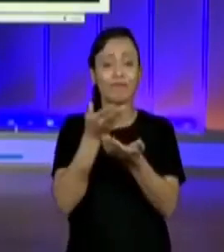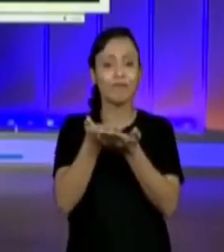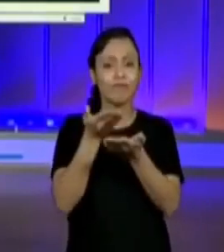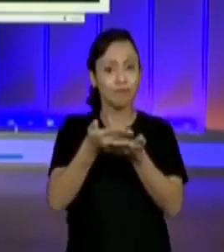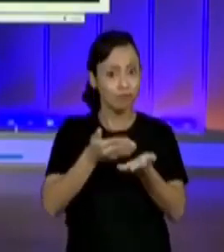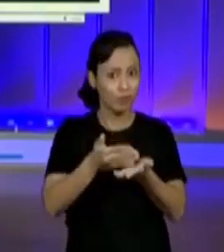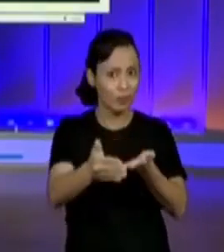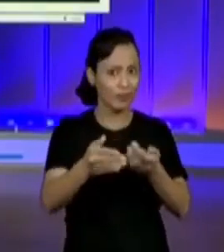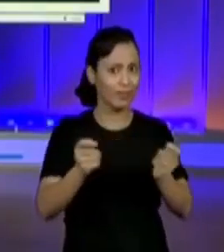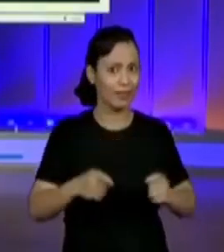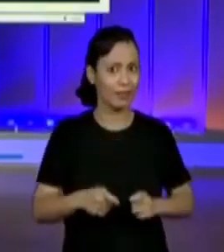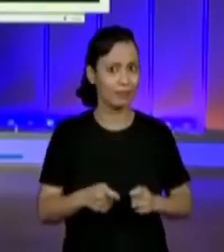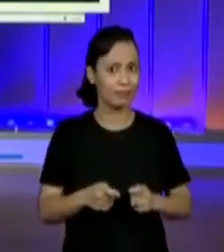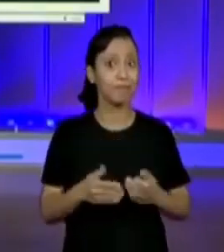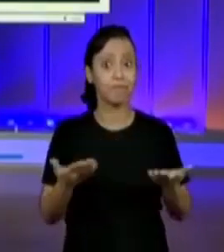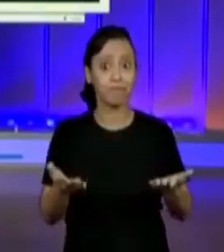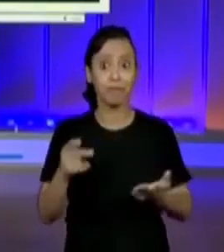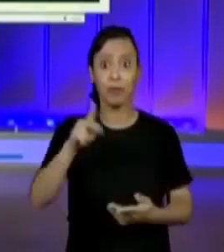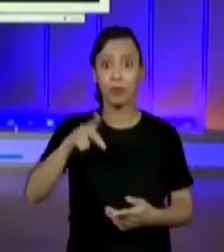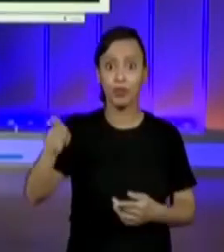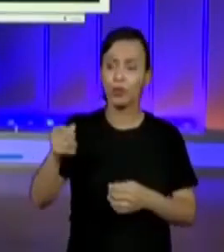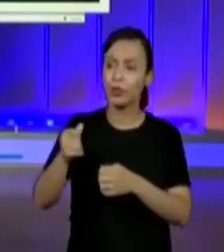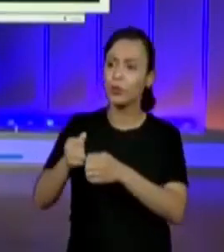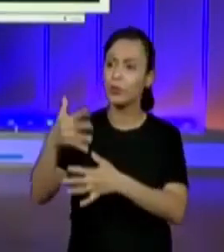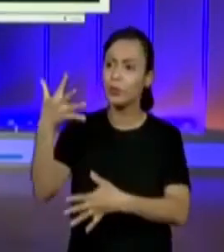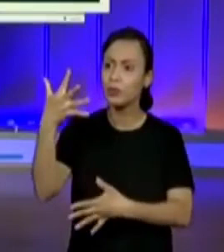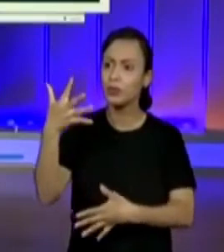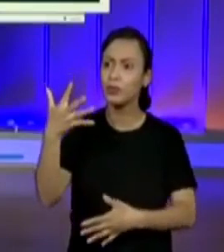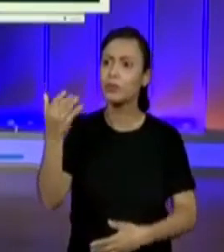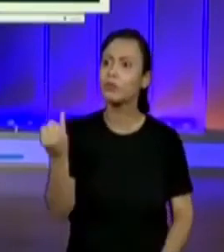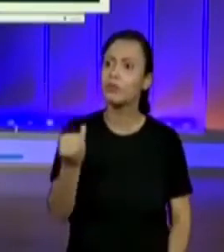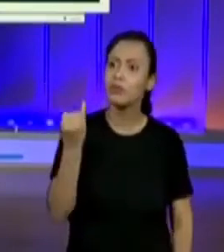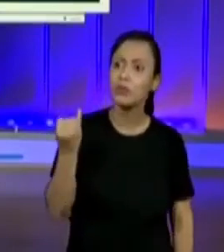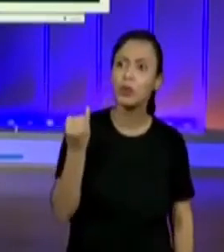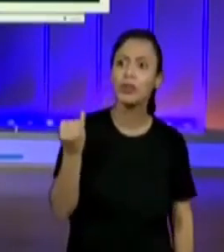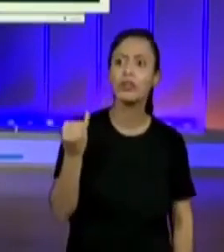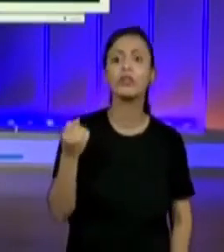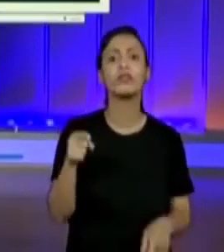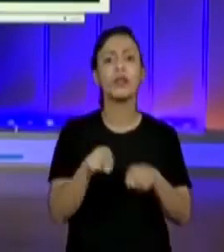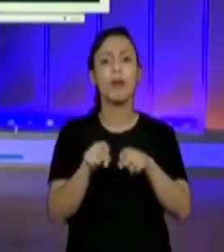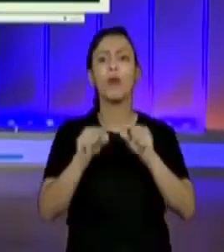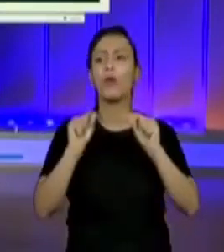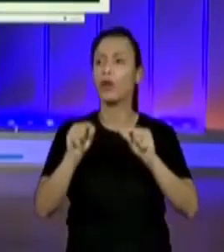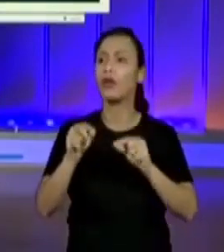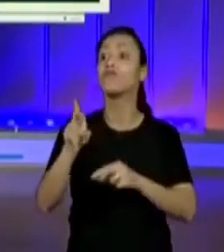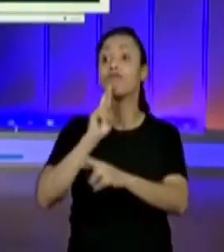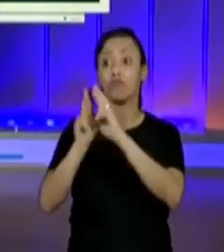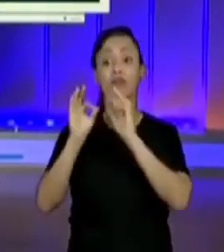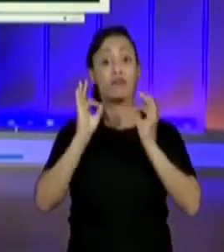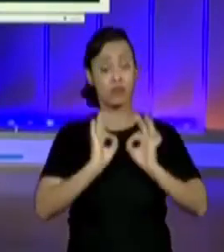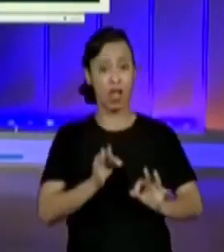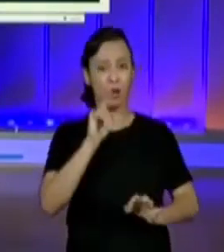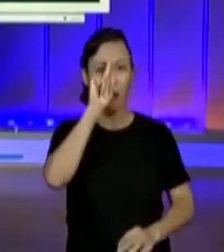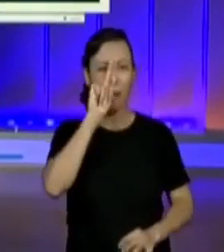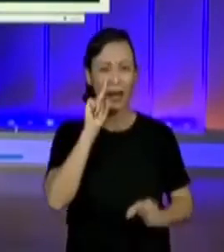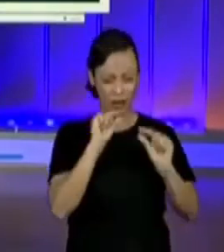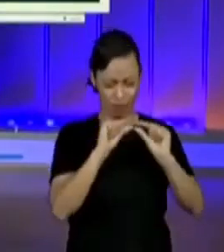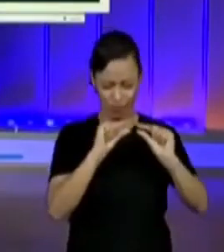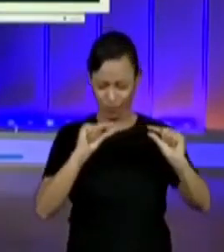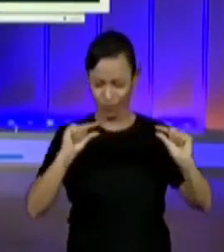aula os professores apontam para representar partes de um todo é isso mesmo confere com a ideia que eu